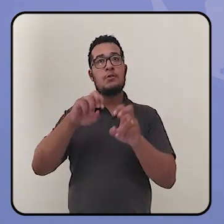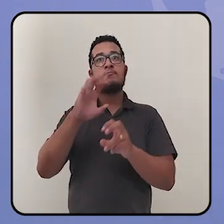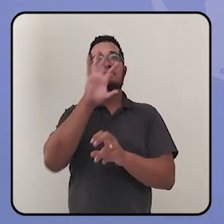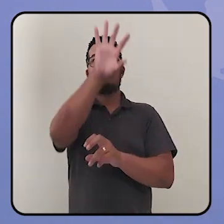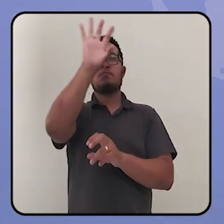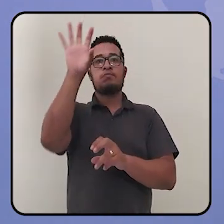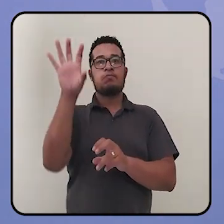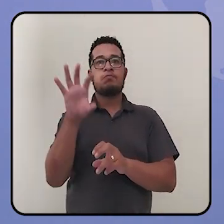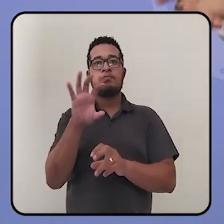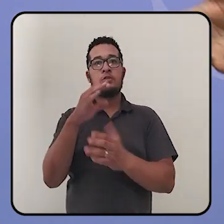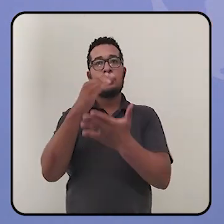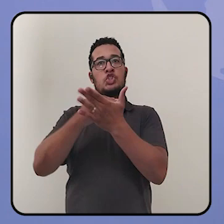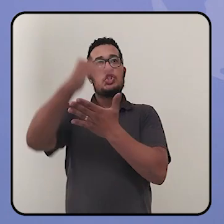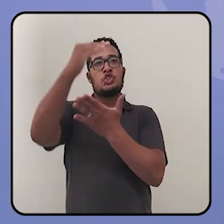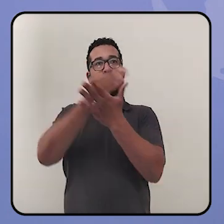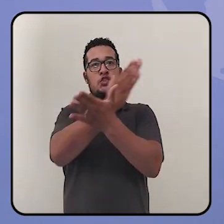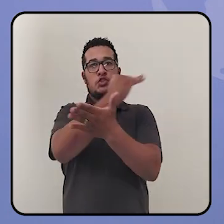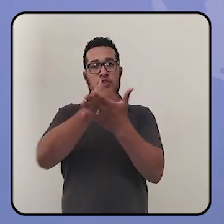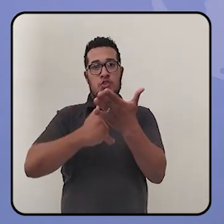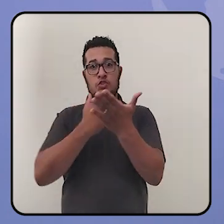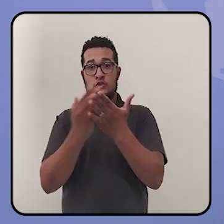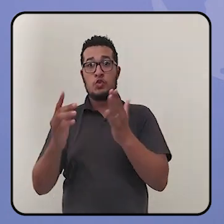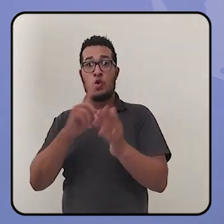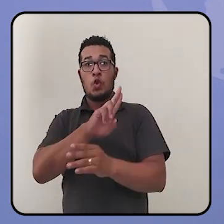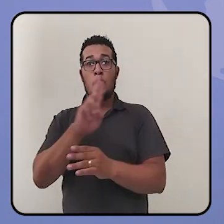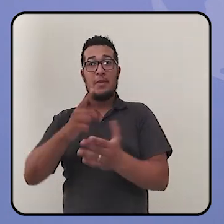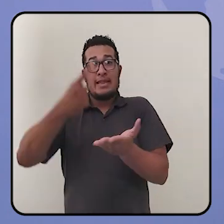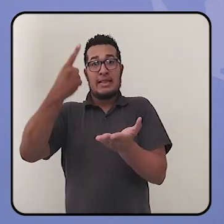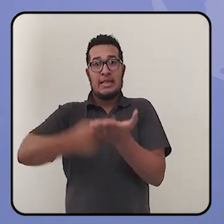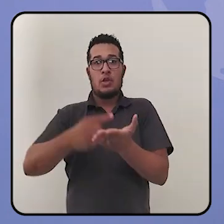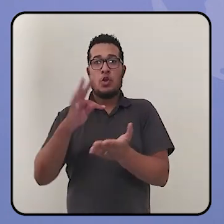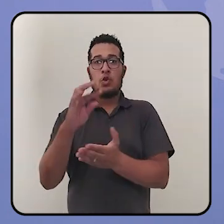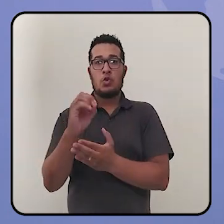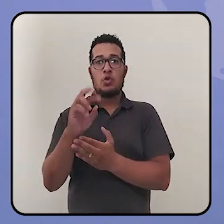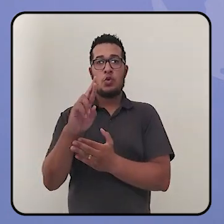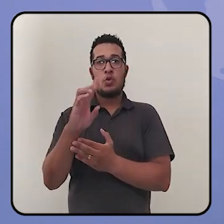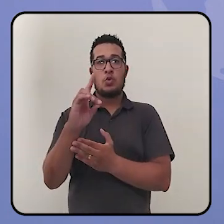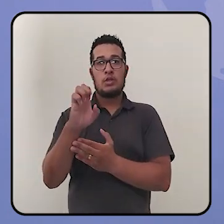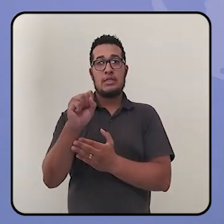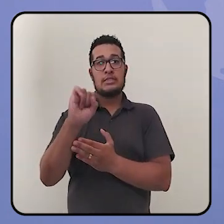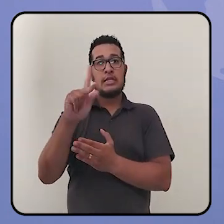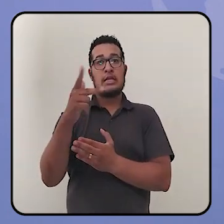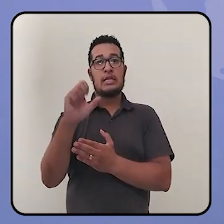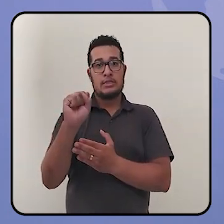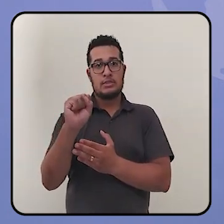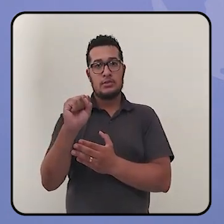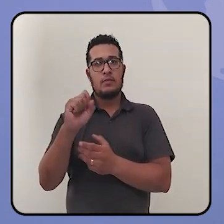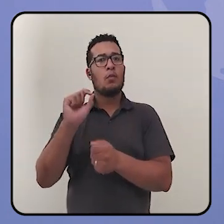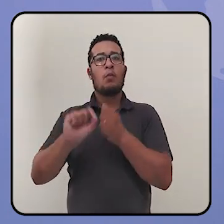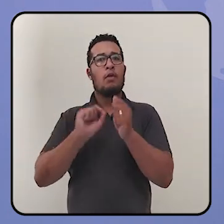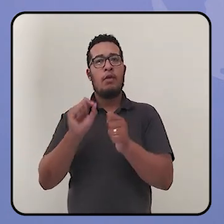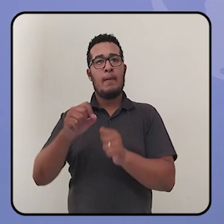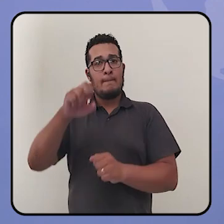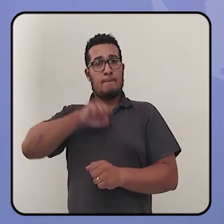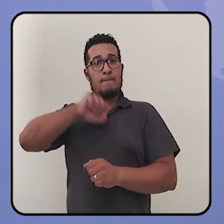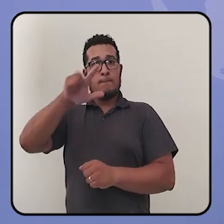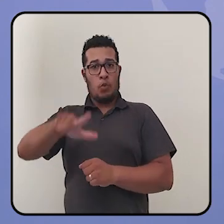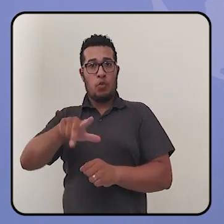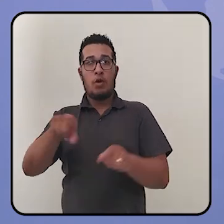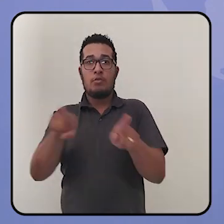Espírito Santo, esse estado maravilhoso, ele já era habitado por diversos povos. Inclusive, ainda hoje existem